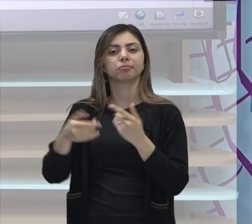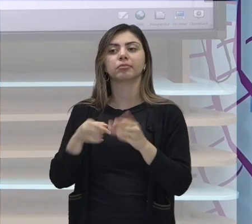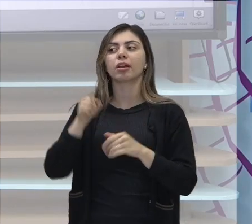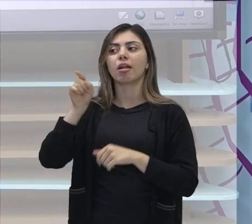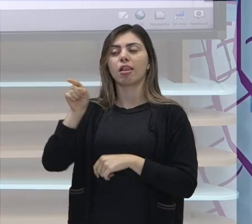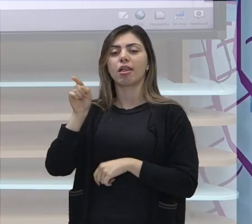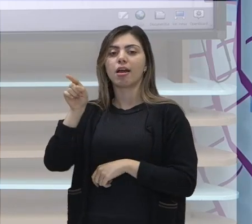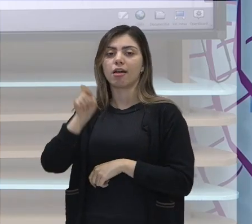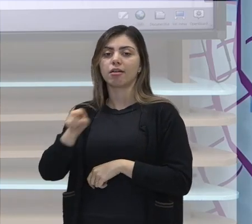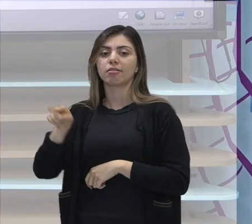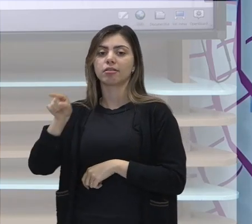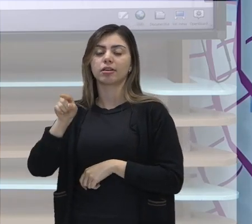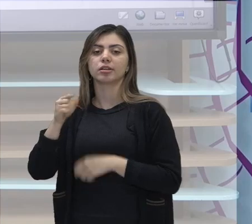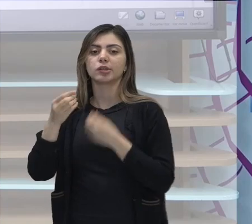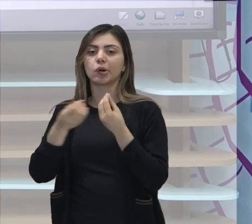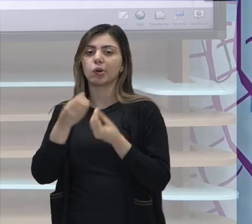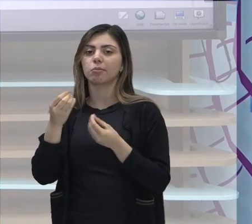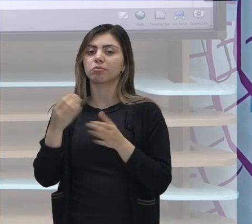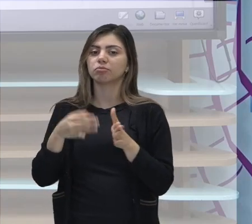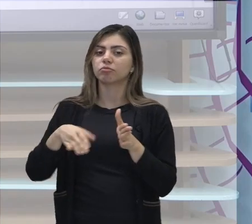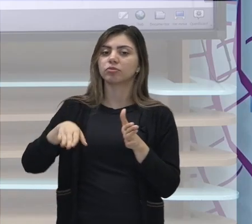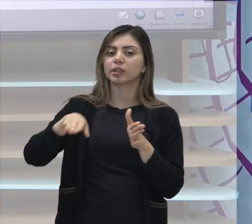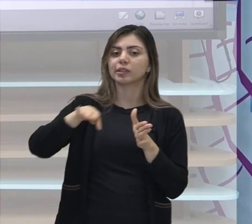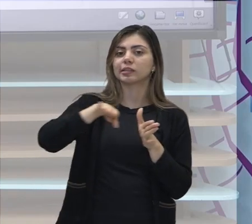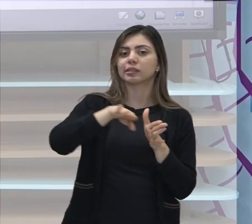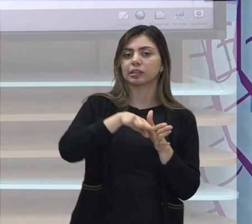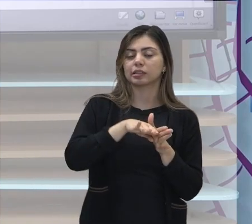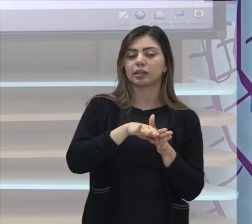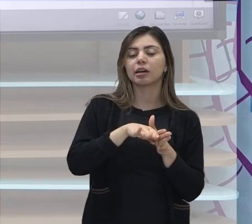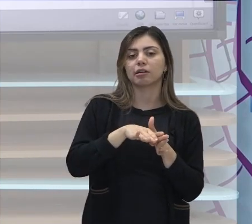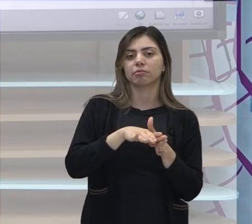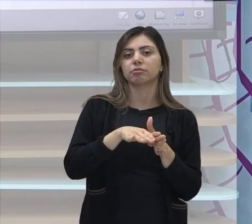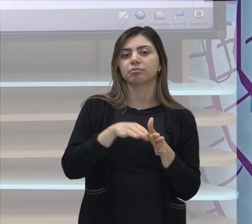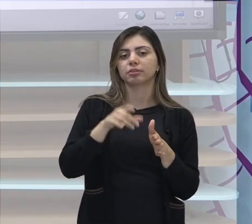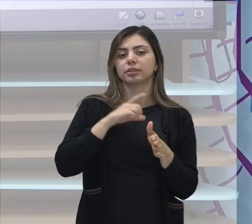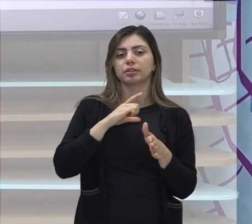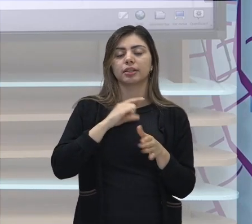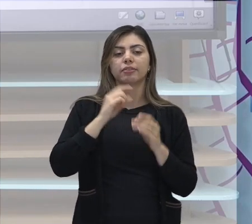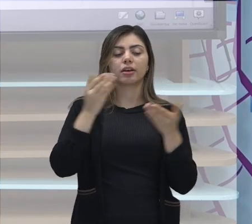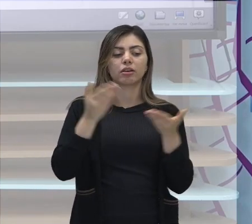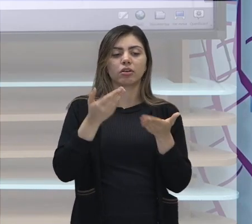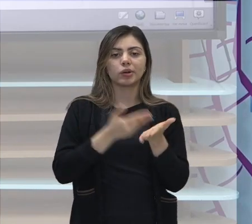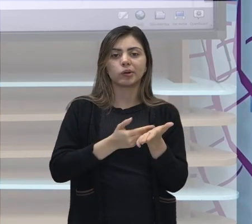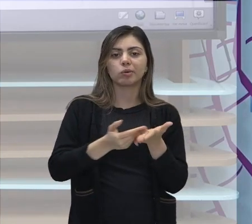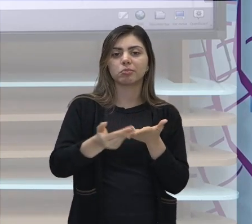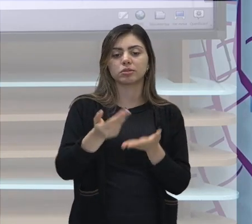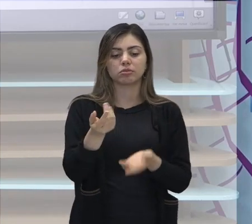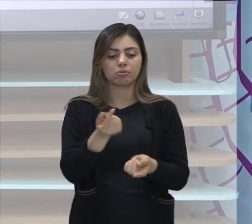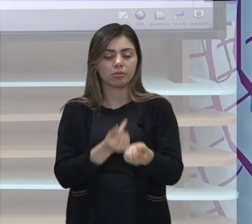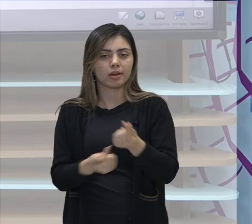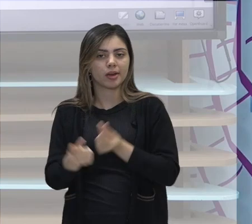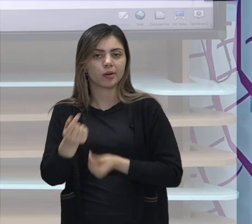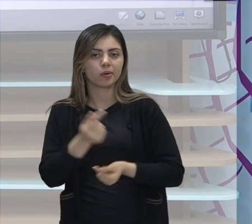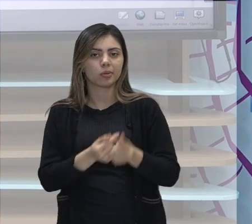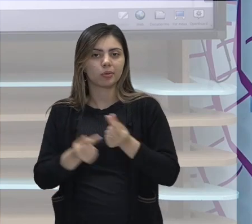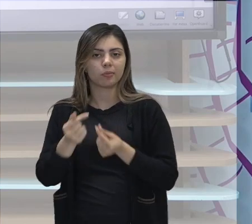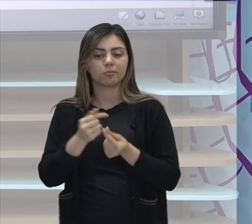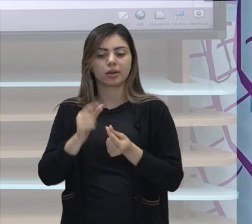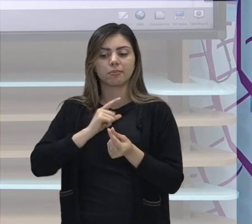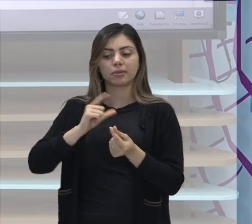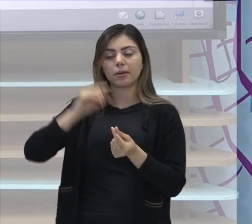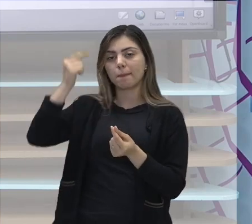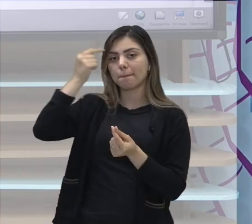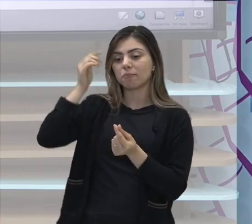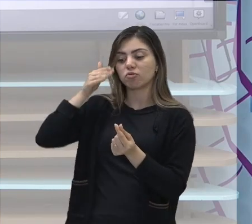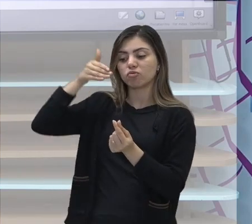momento que eles são inseridos na lógica econômica, principalmente na lógica econômica do